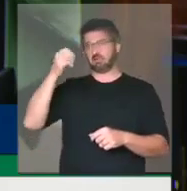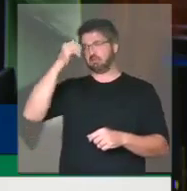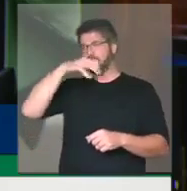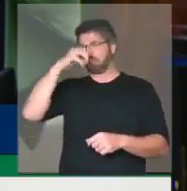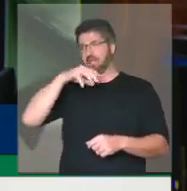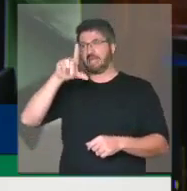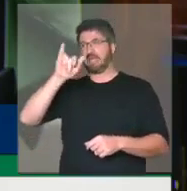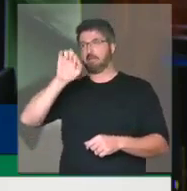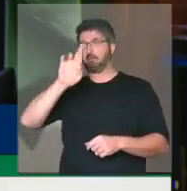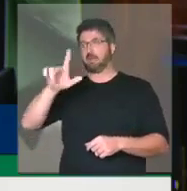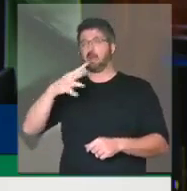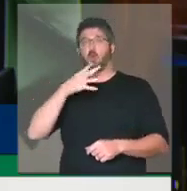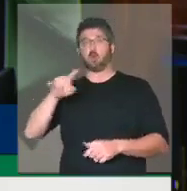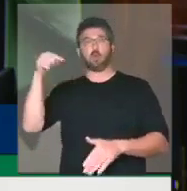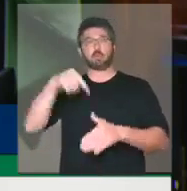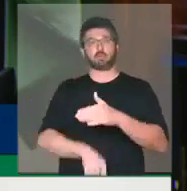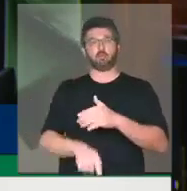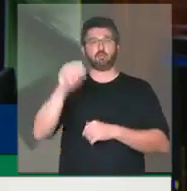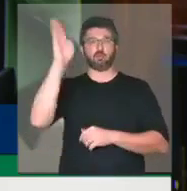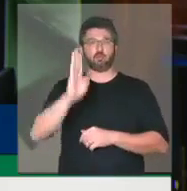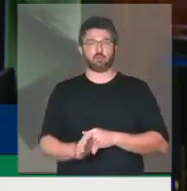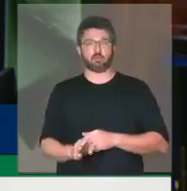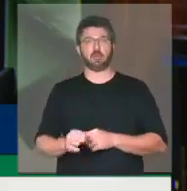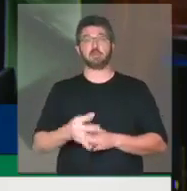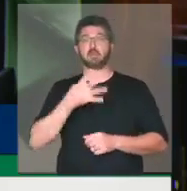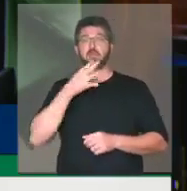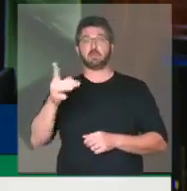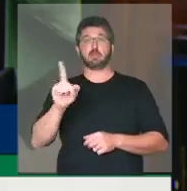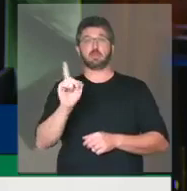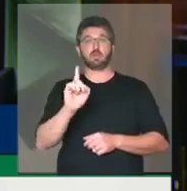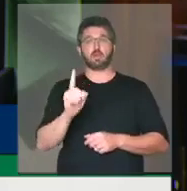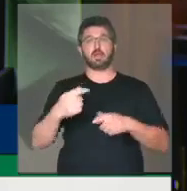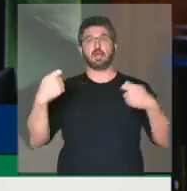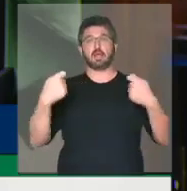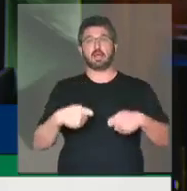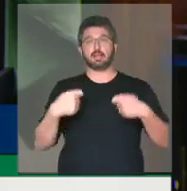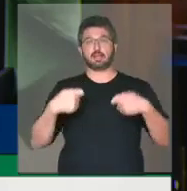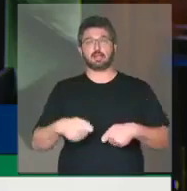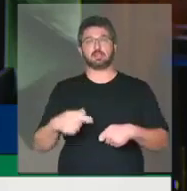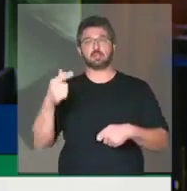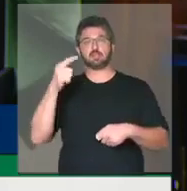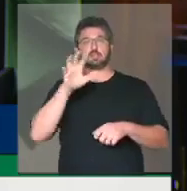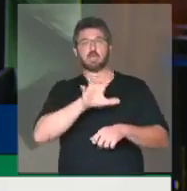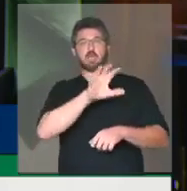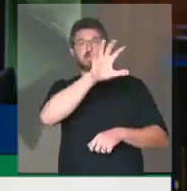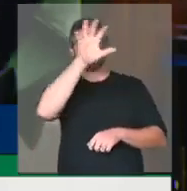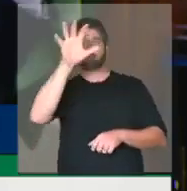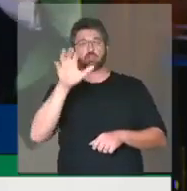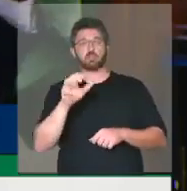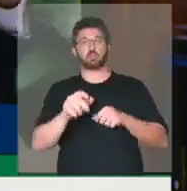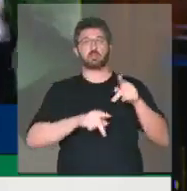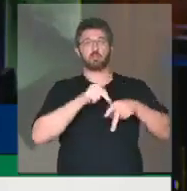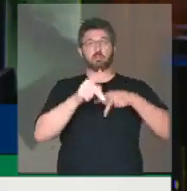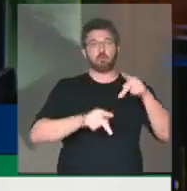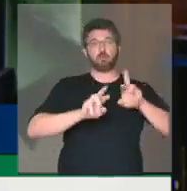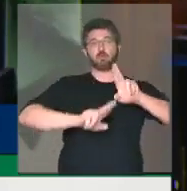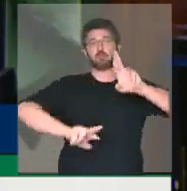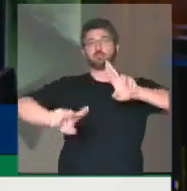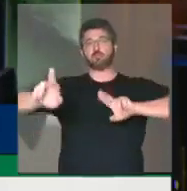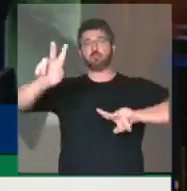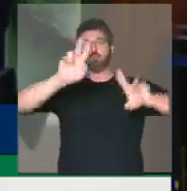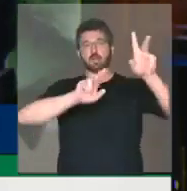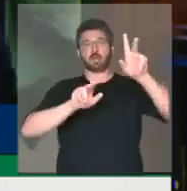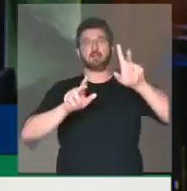que desconhece o Brasil profundo e que desconhece as necessidades de regiões de brasileiros que vivem